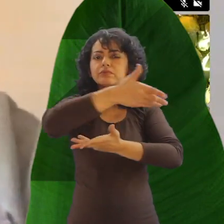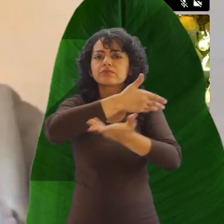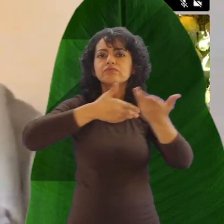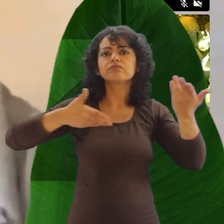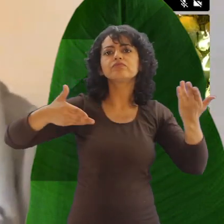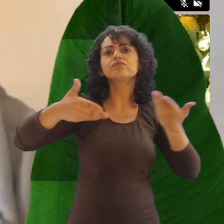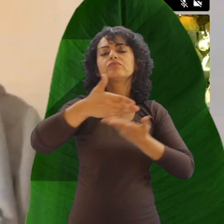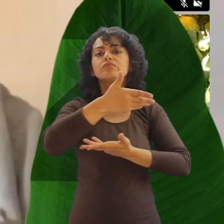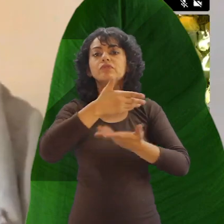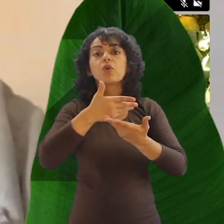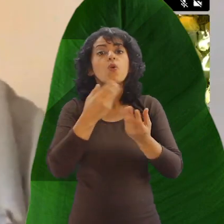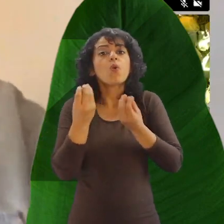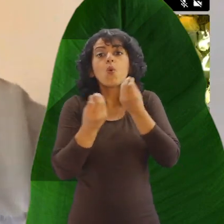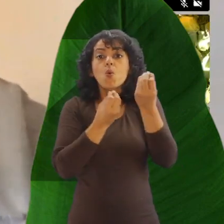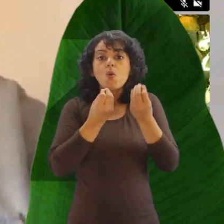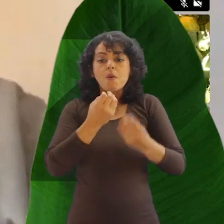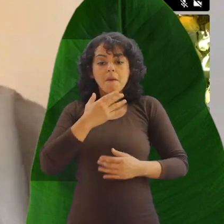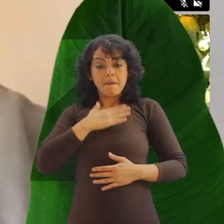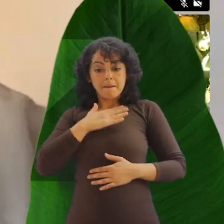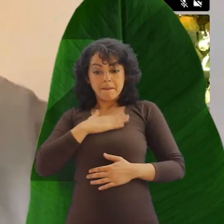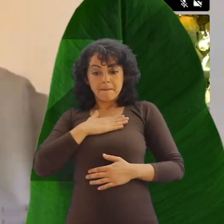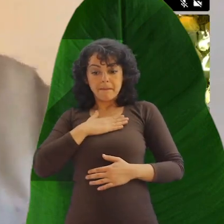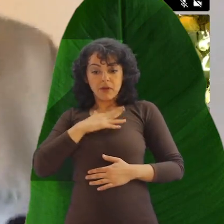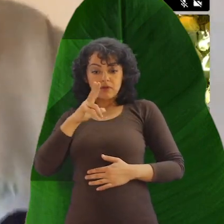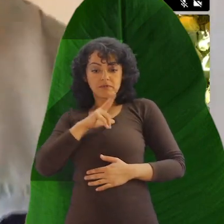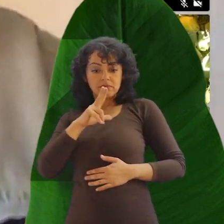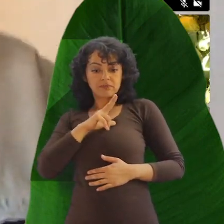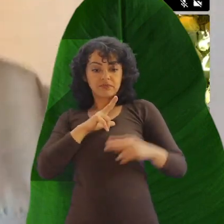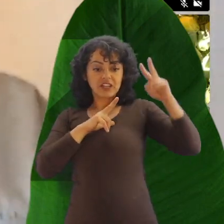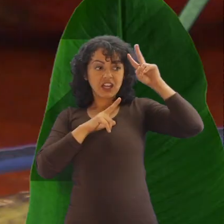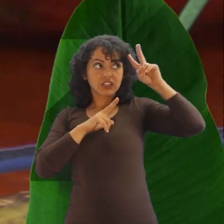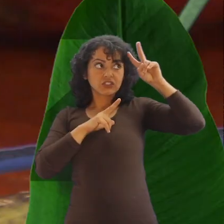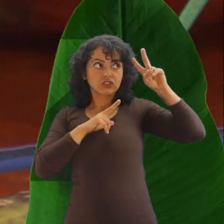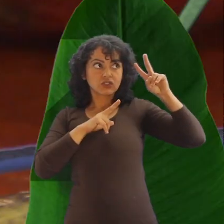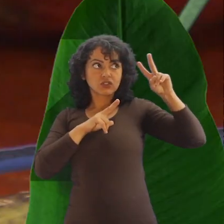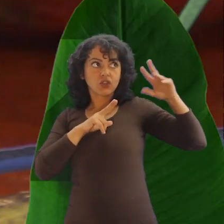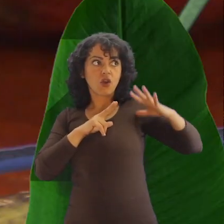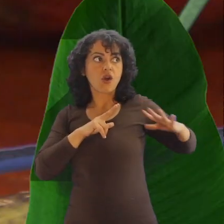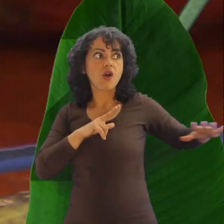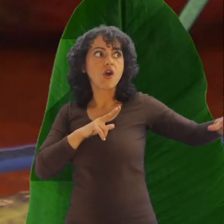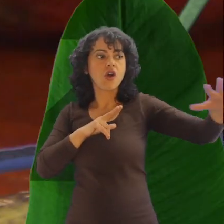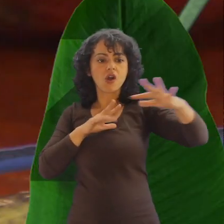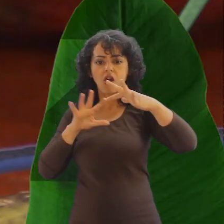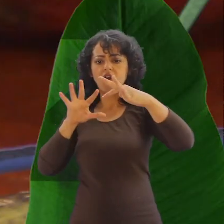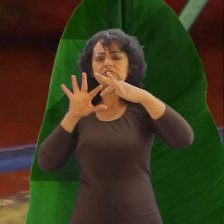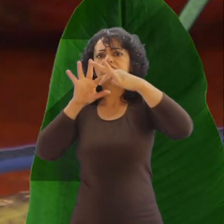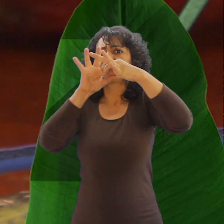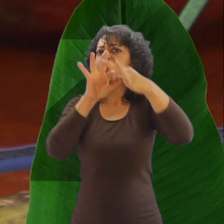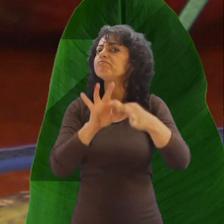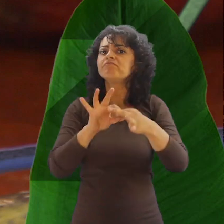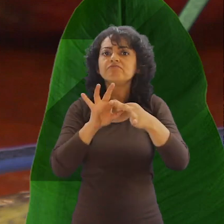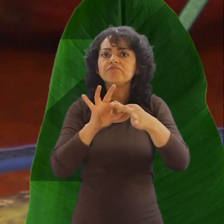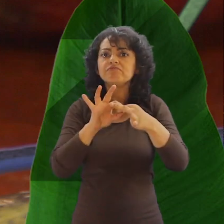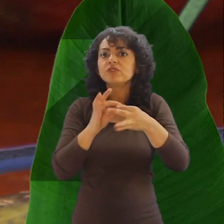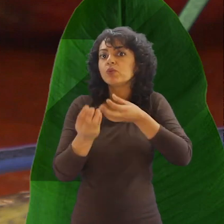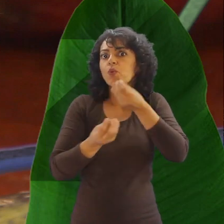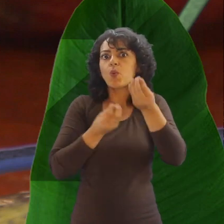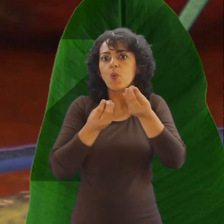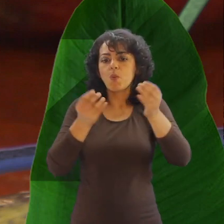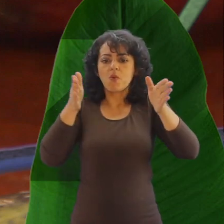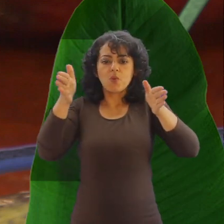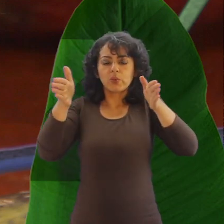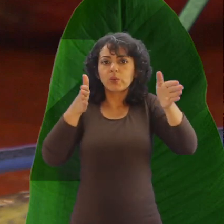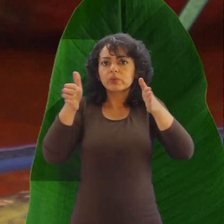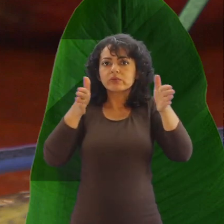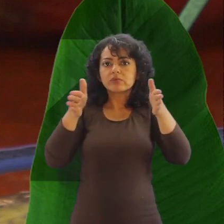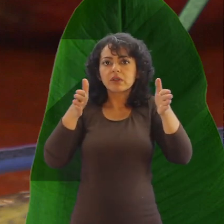meu percurso individual se insere na história, na história que eu vivencio no